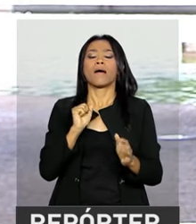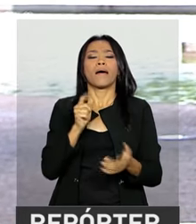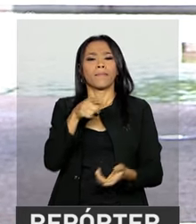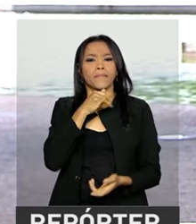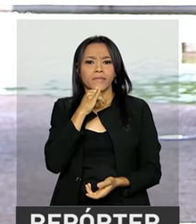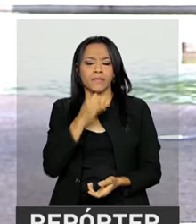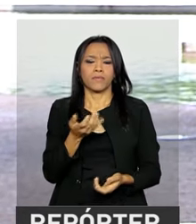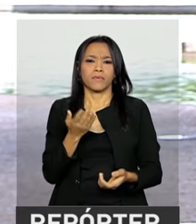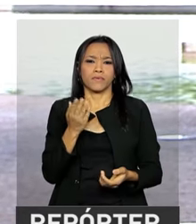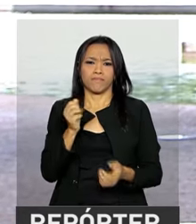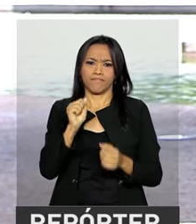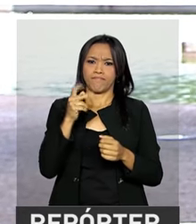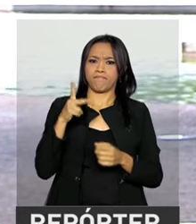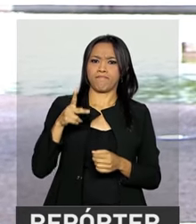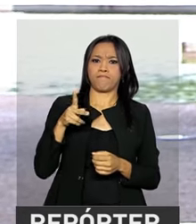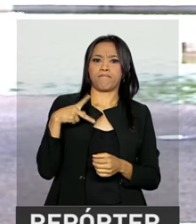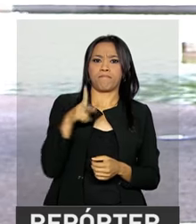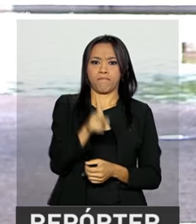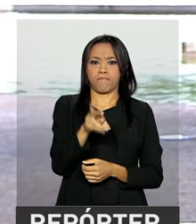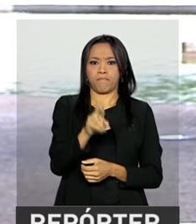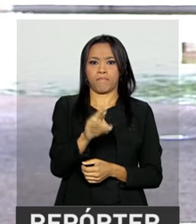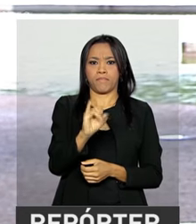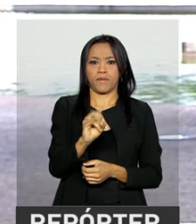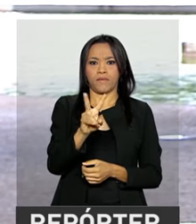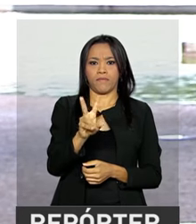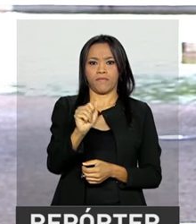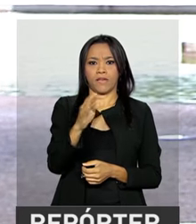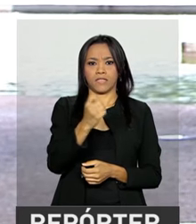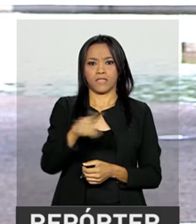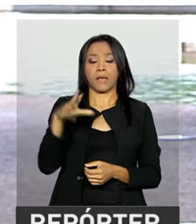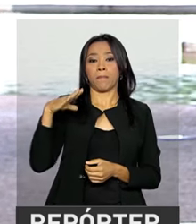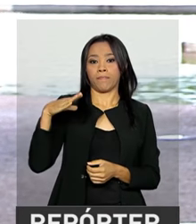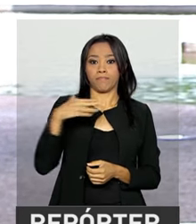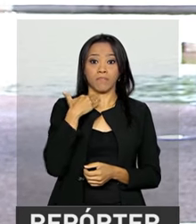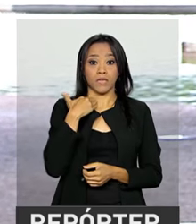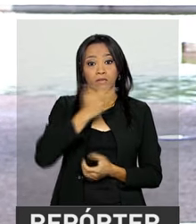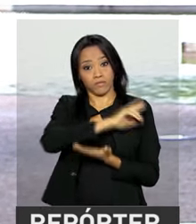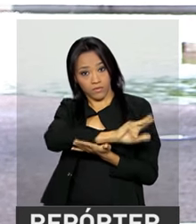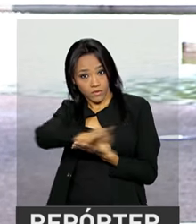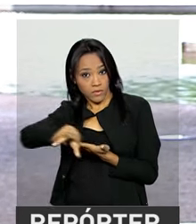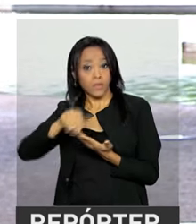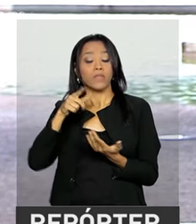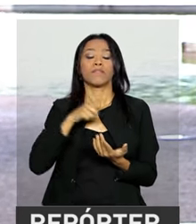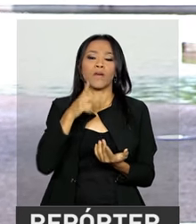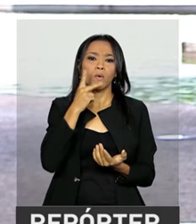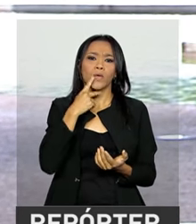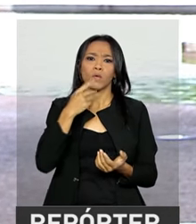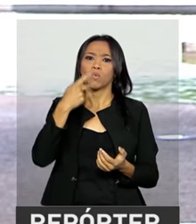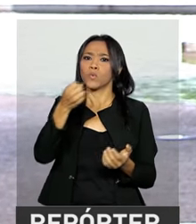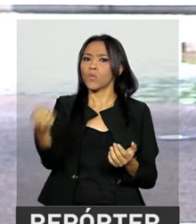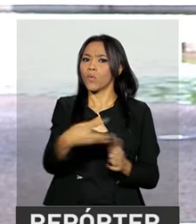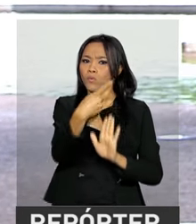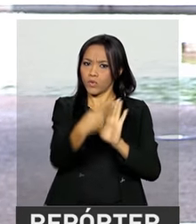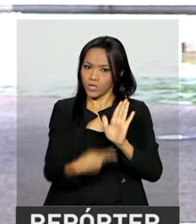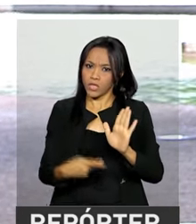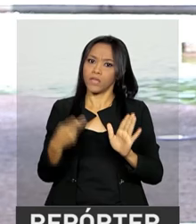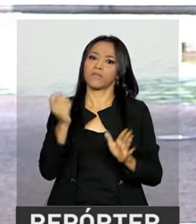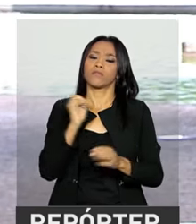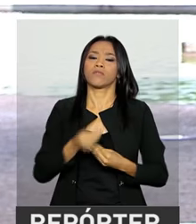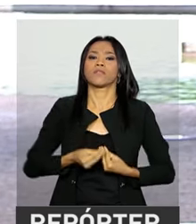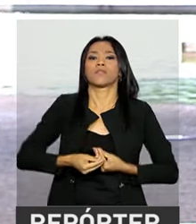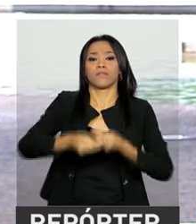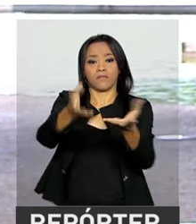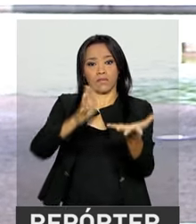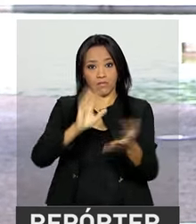bancos e empresas estaduais. Ele afirmou que um novo projeto de recuperação fiscal dos estados vai ser enviado em breve ao